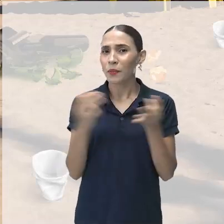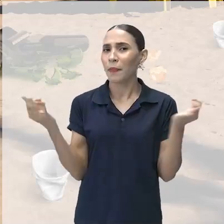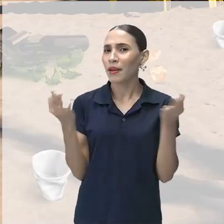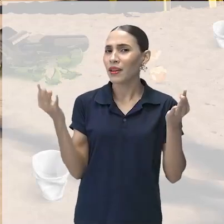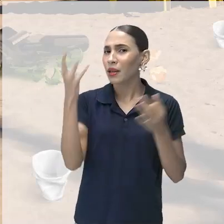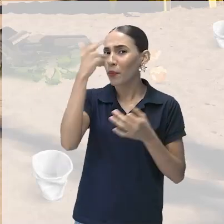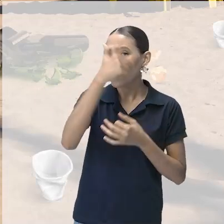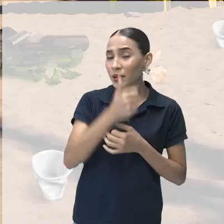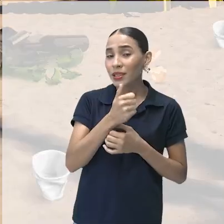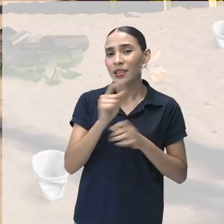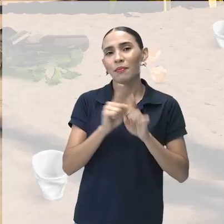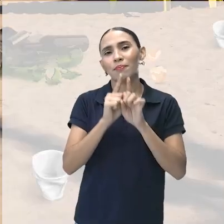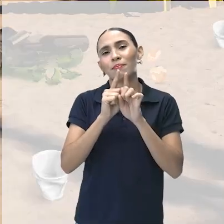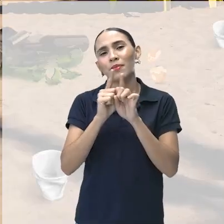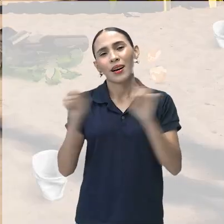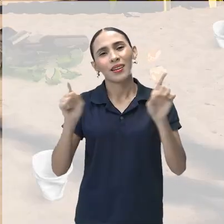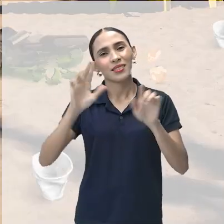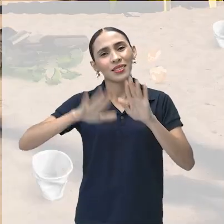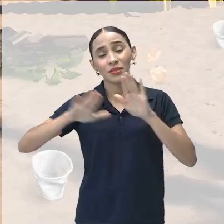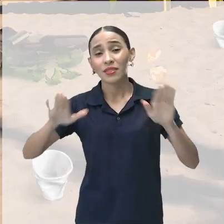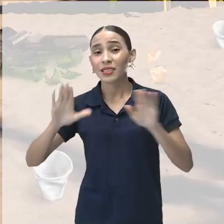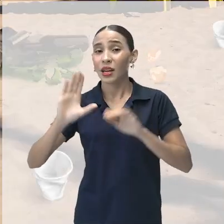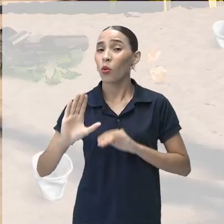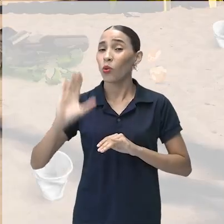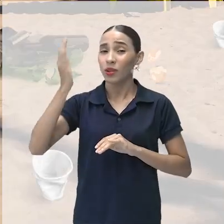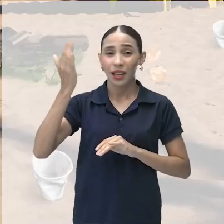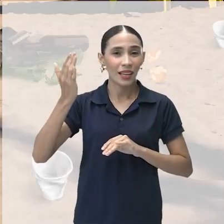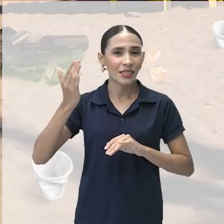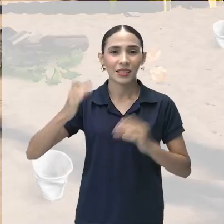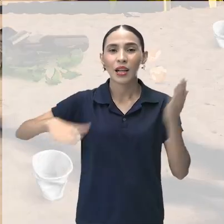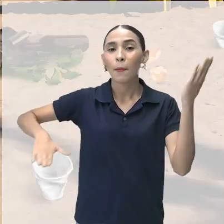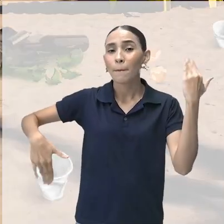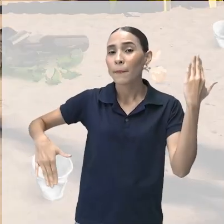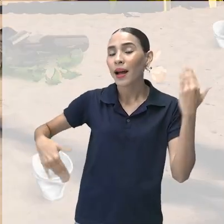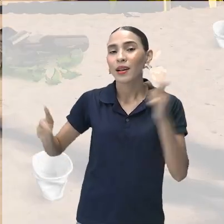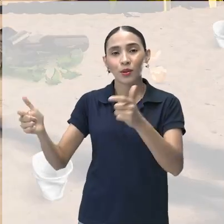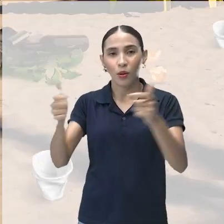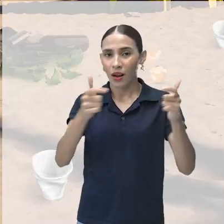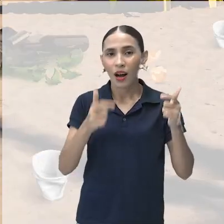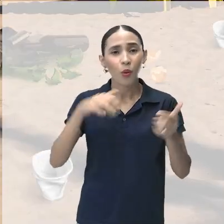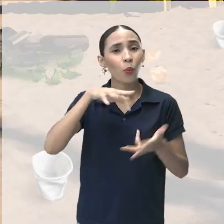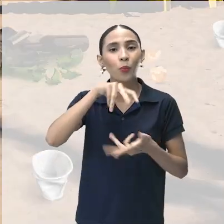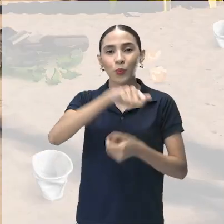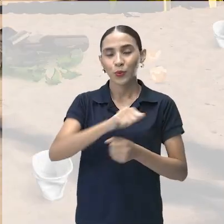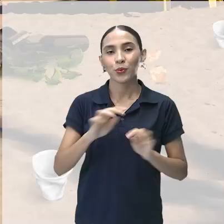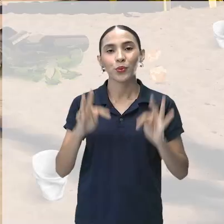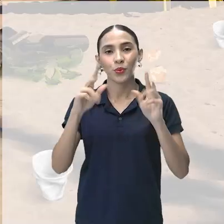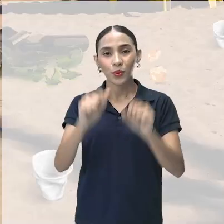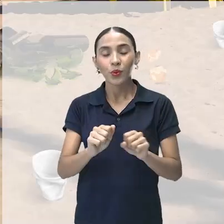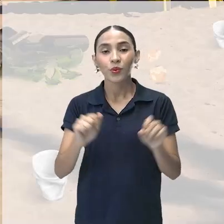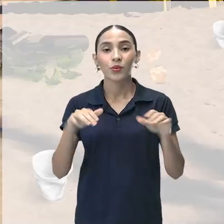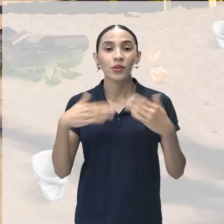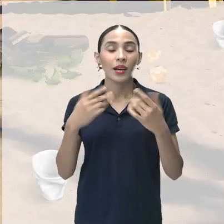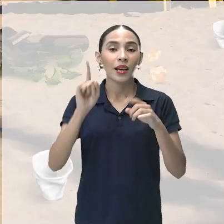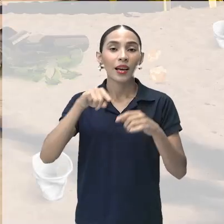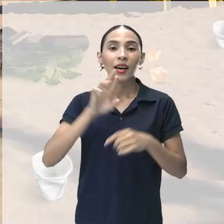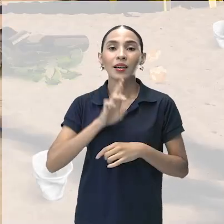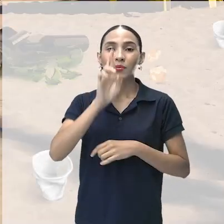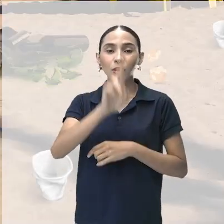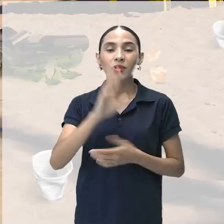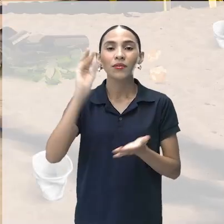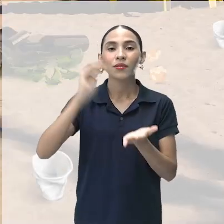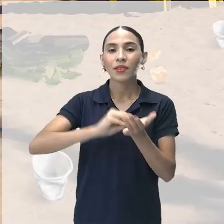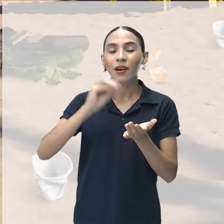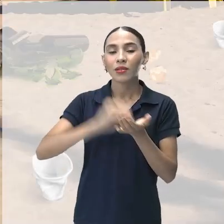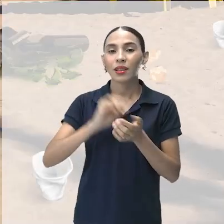vida real, infelizmente, isso acontece em muitas praias e lugares pelo mundo, e é o resultado da